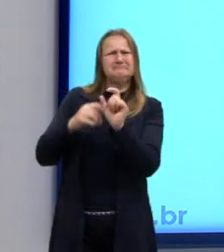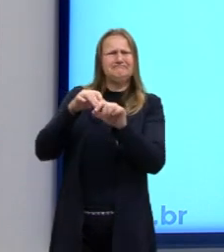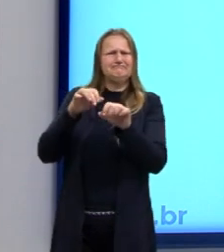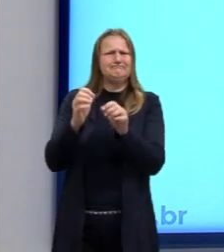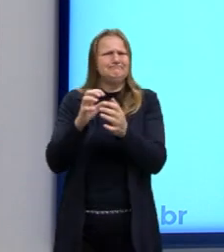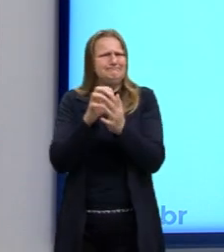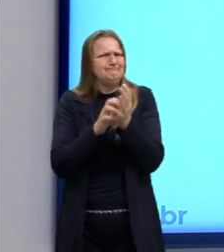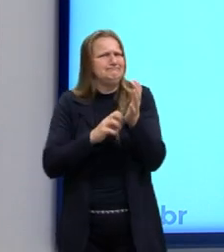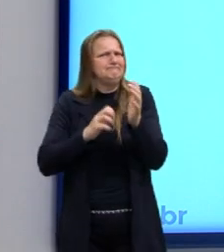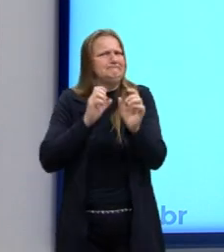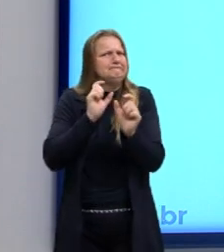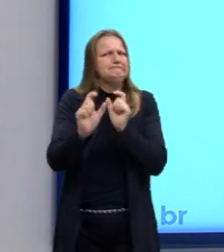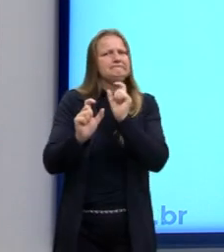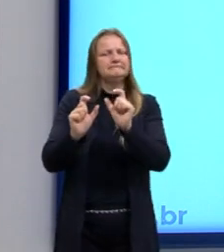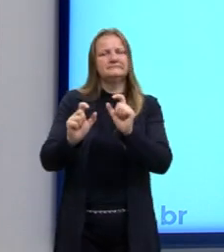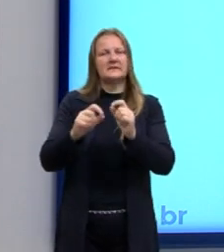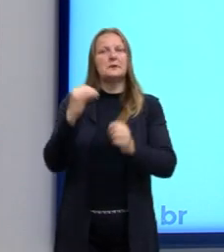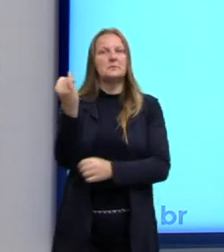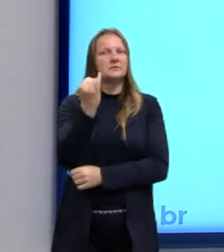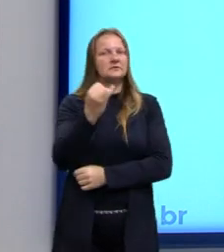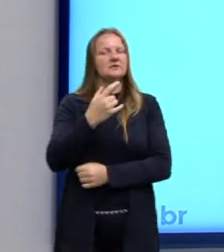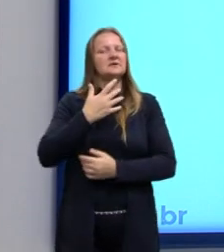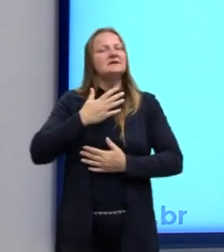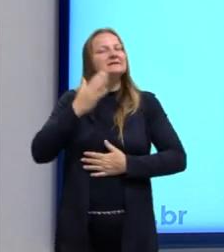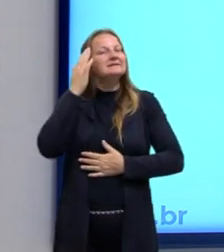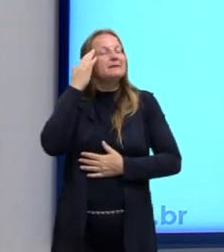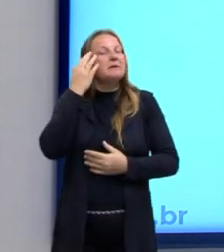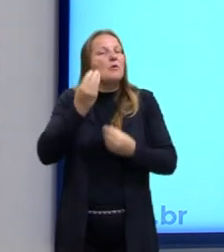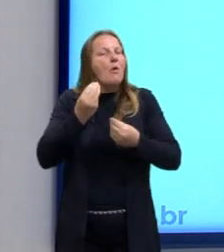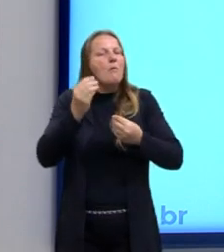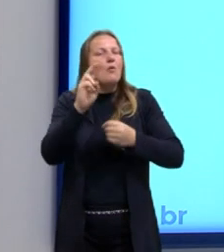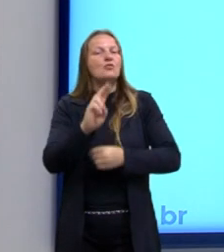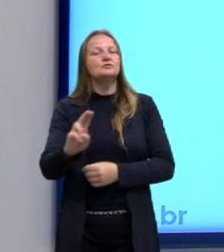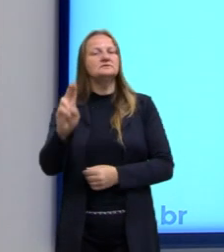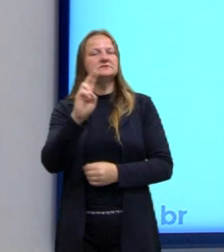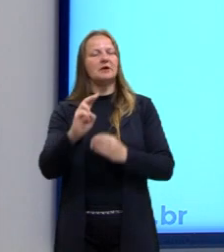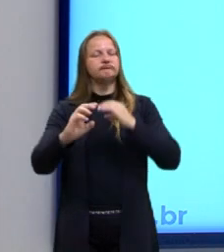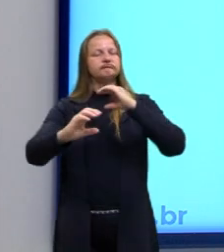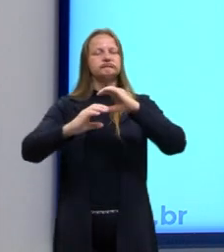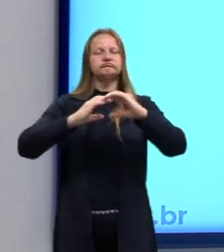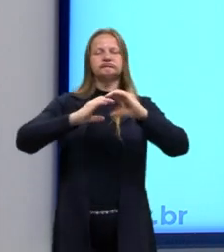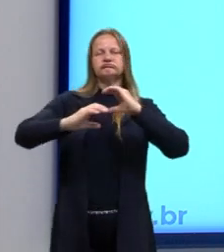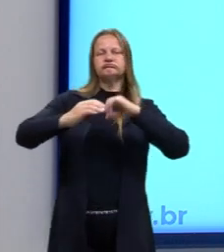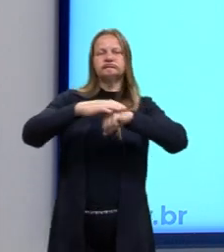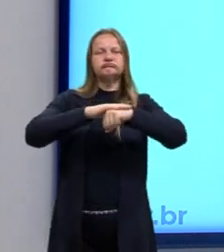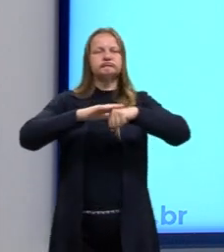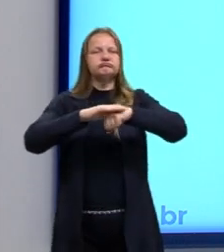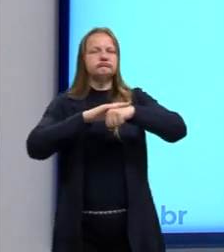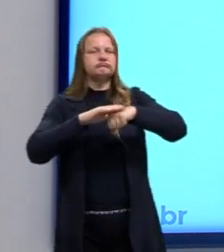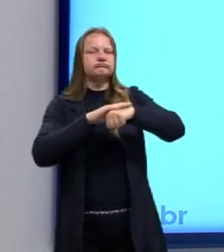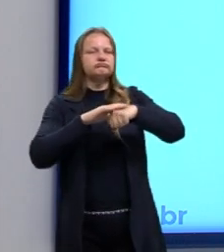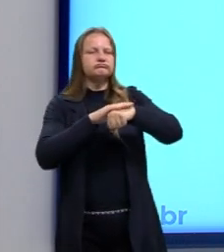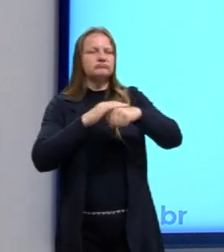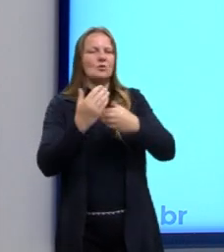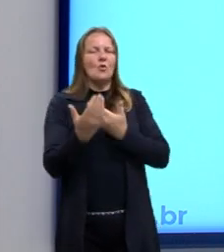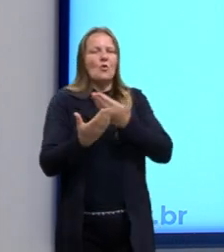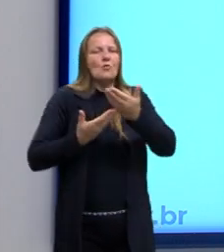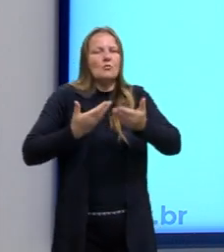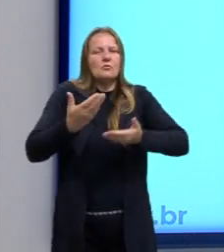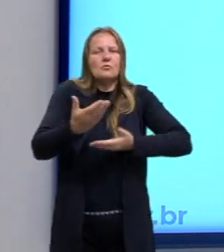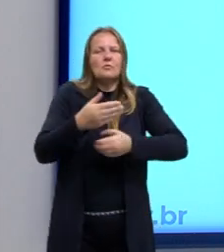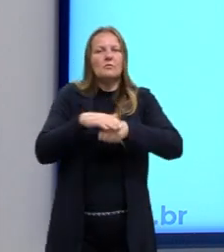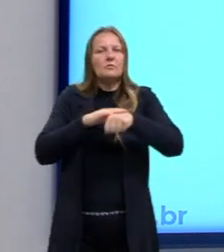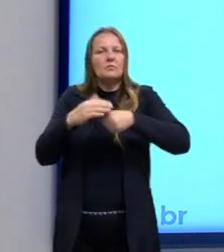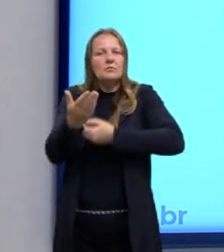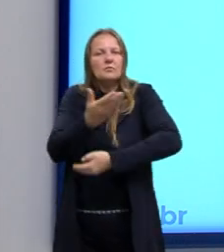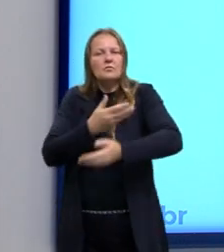estava planejado talvez a importância que nós temos de sabermos nos comunicar e quanto é importante a linguagem desde o